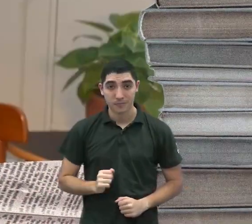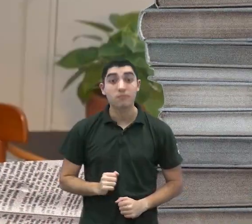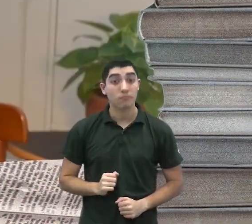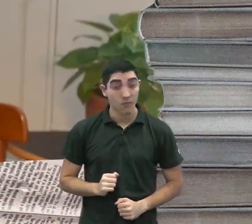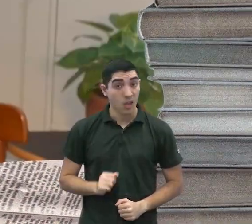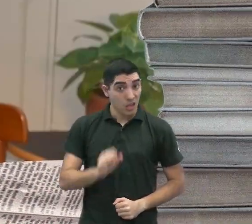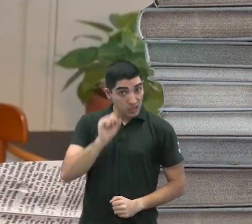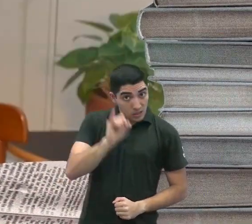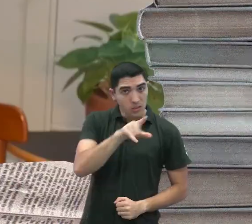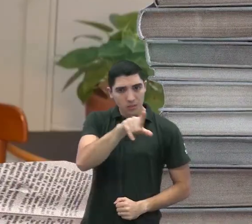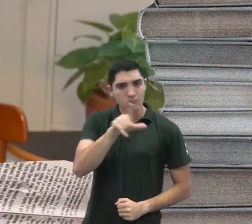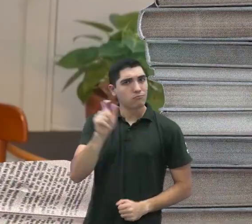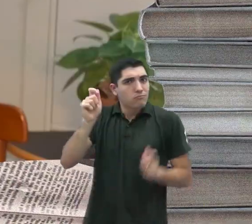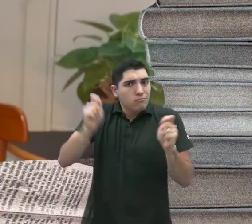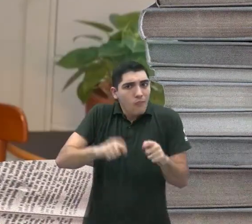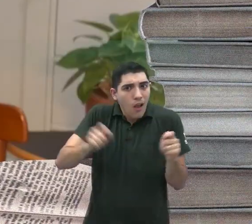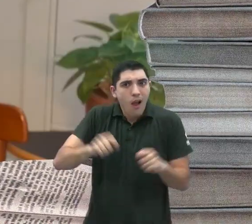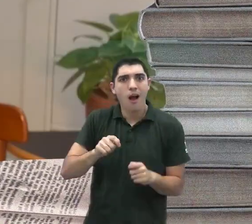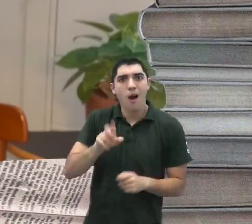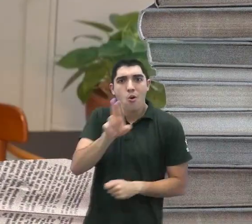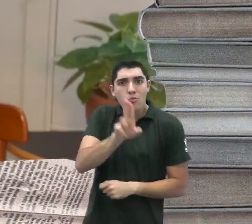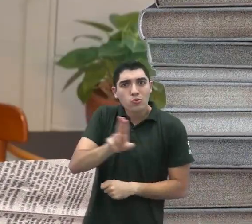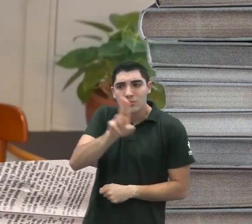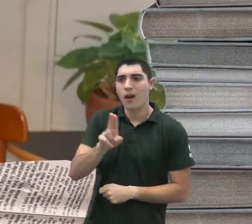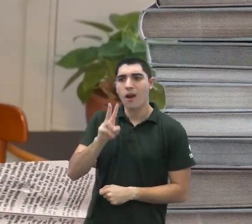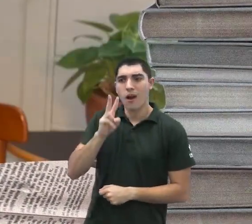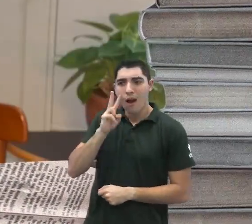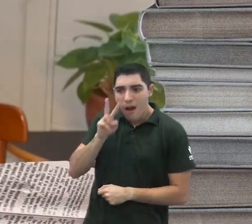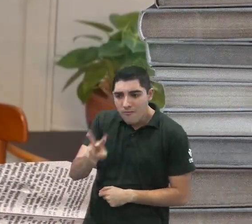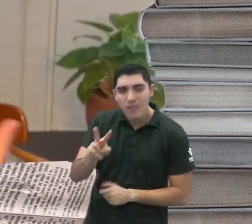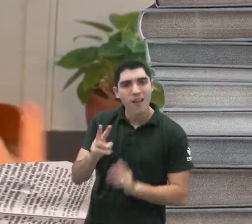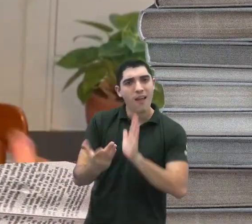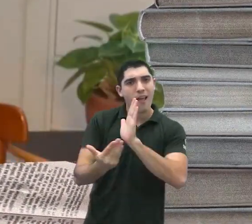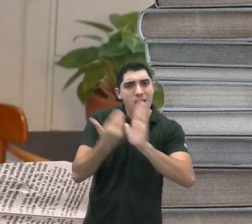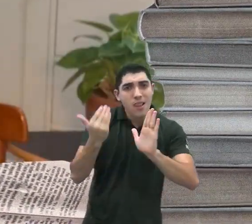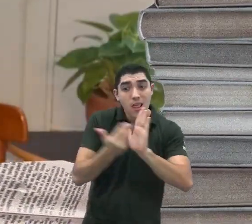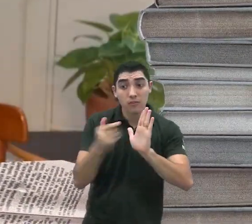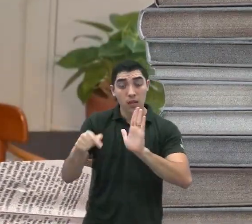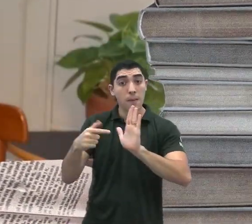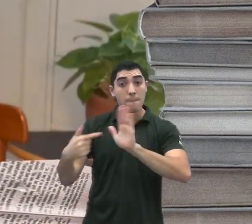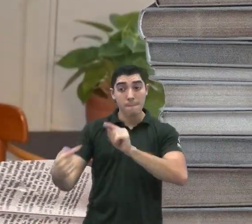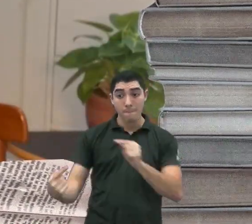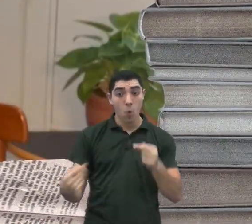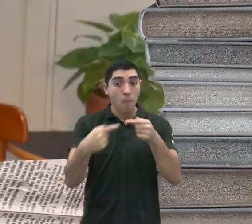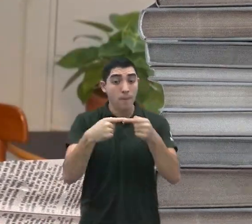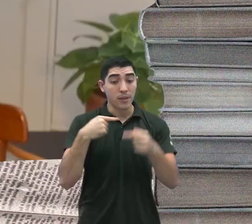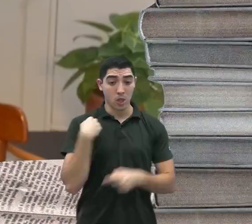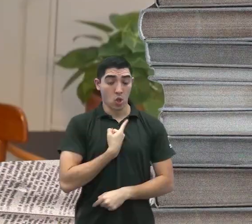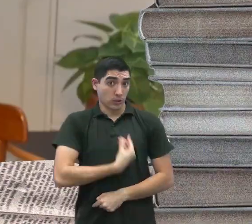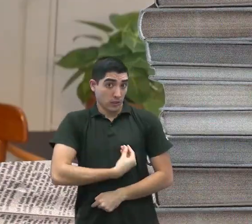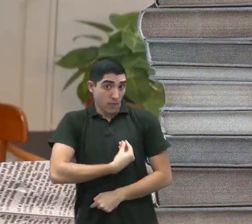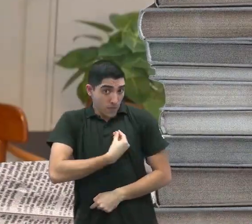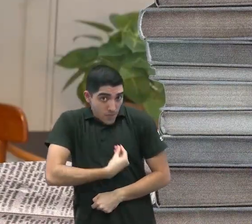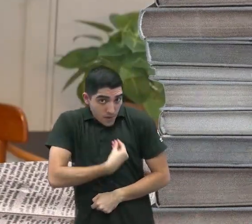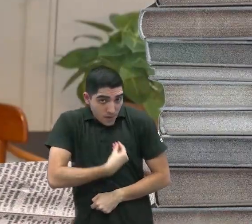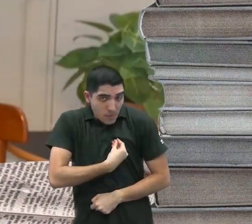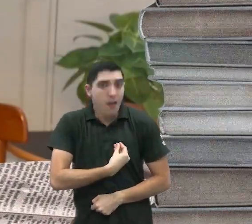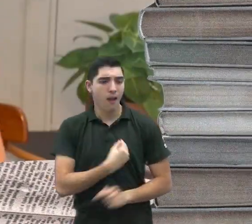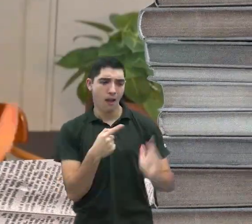tem acesso a uma narrativa que diz respeito ao mundo em que você vive, que você